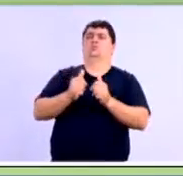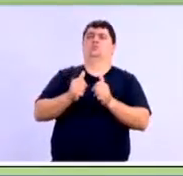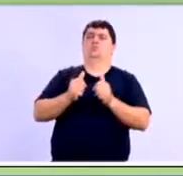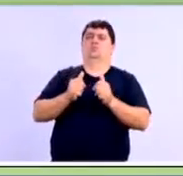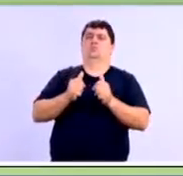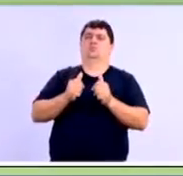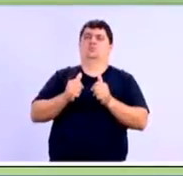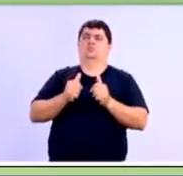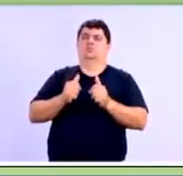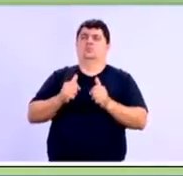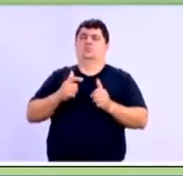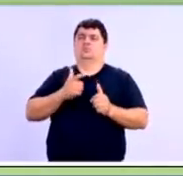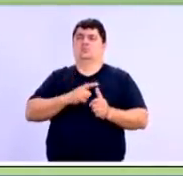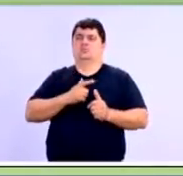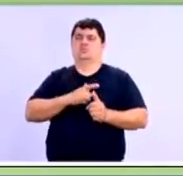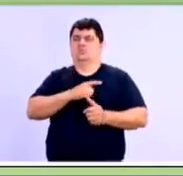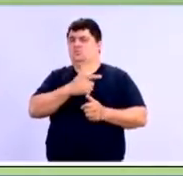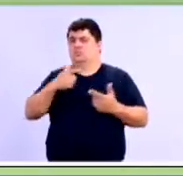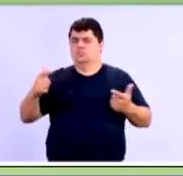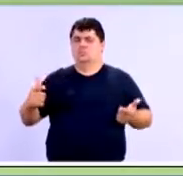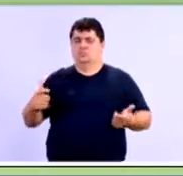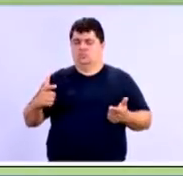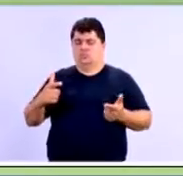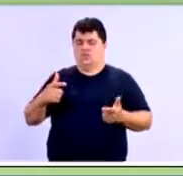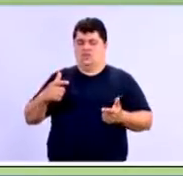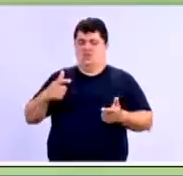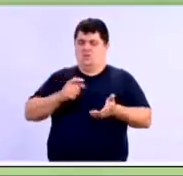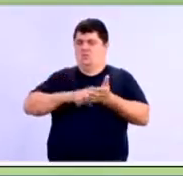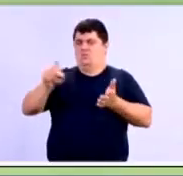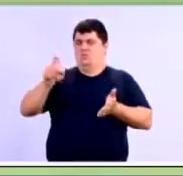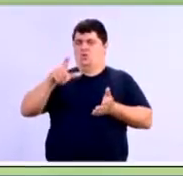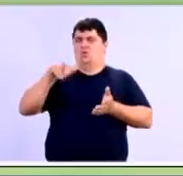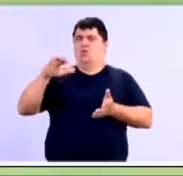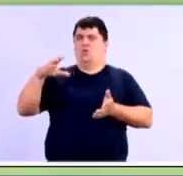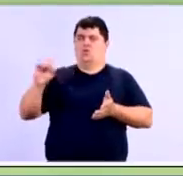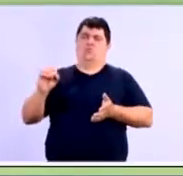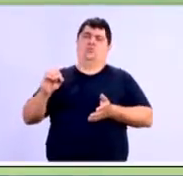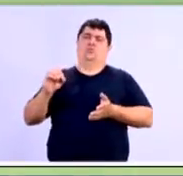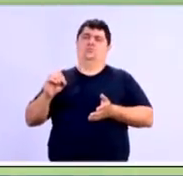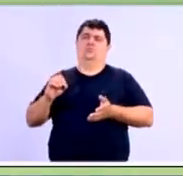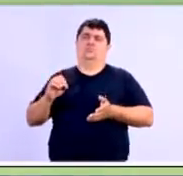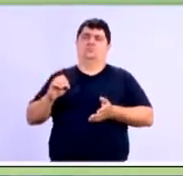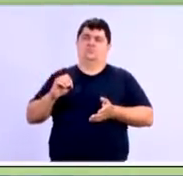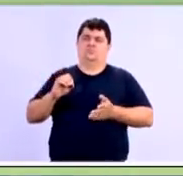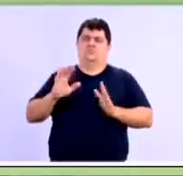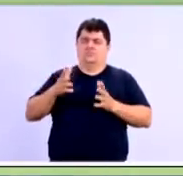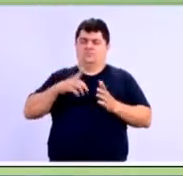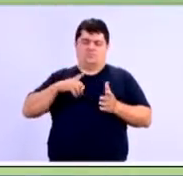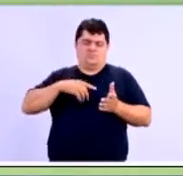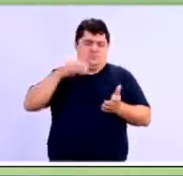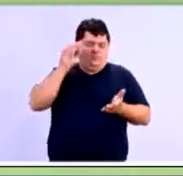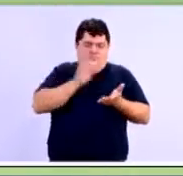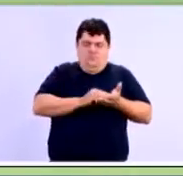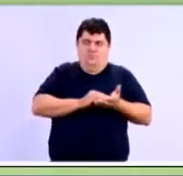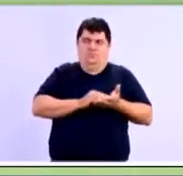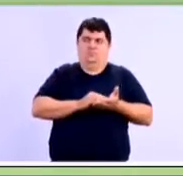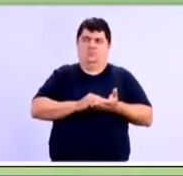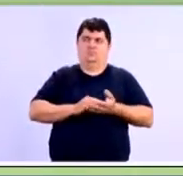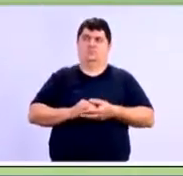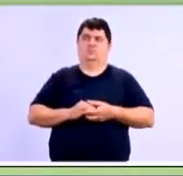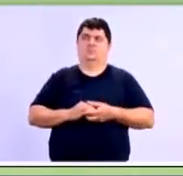Simples Nacional não têm tributação sobre os lucros. Ok? É já tudo embutido no